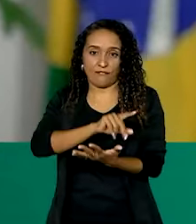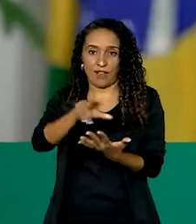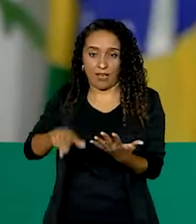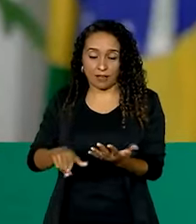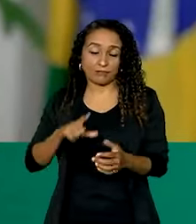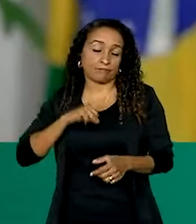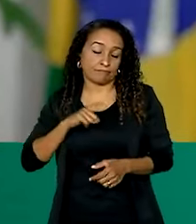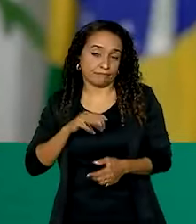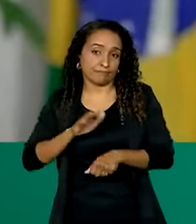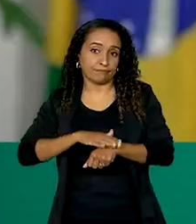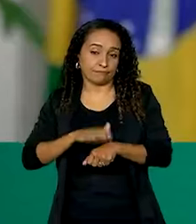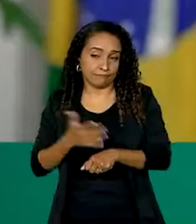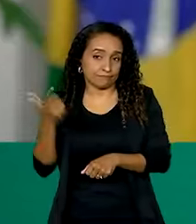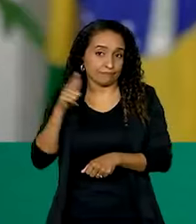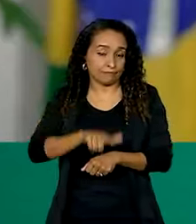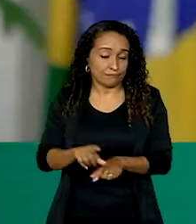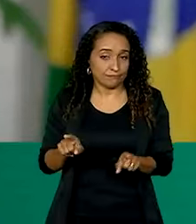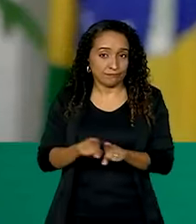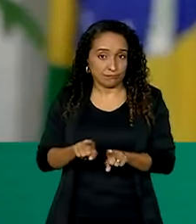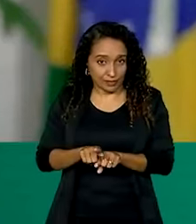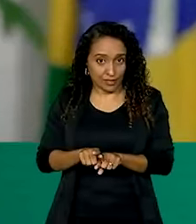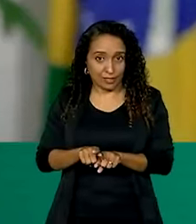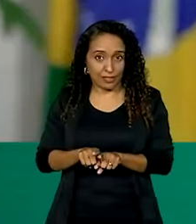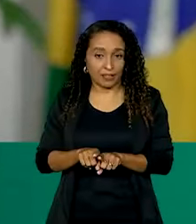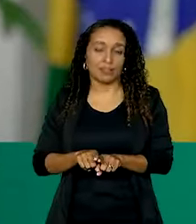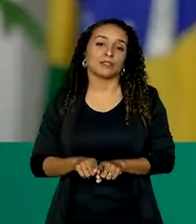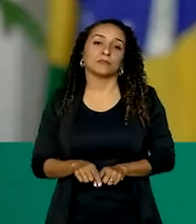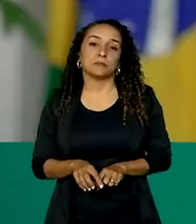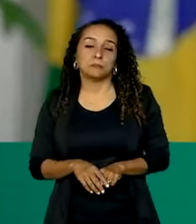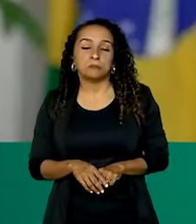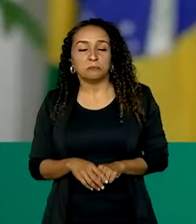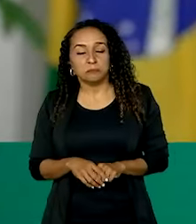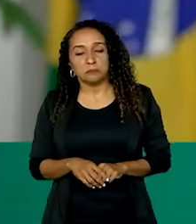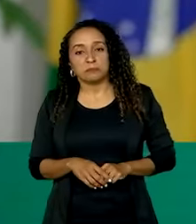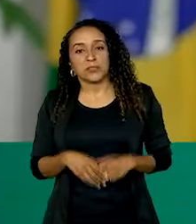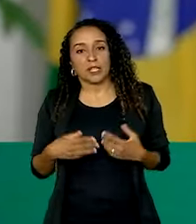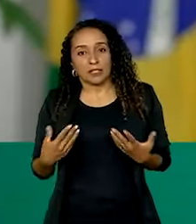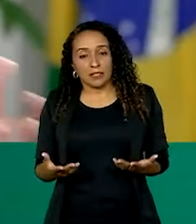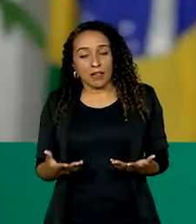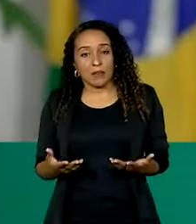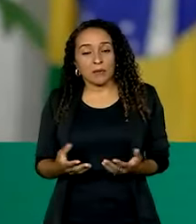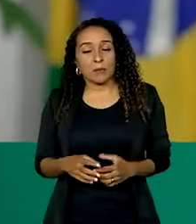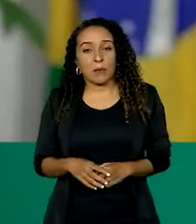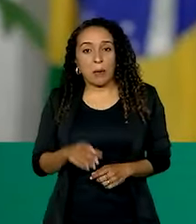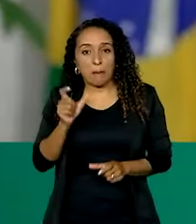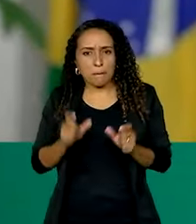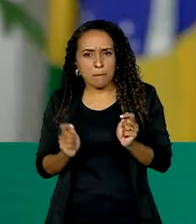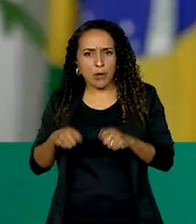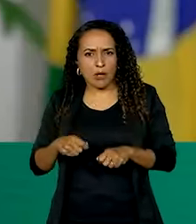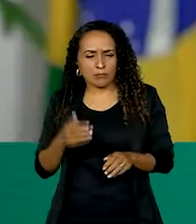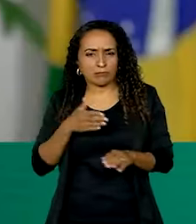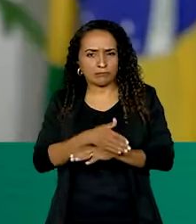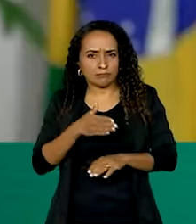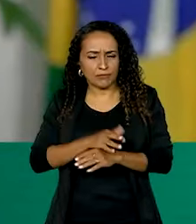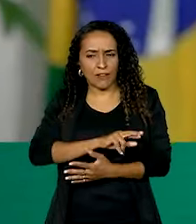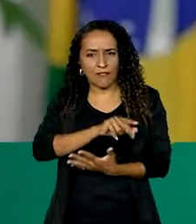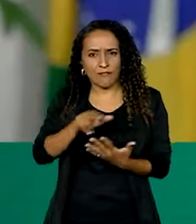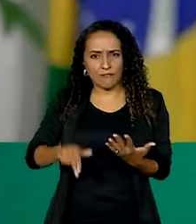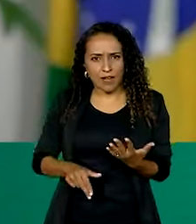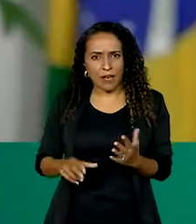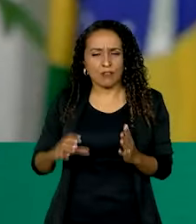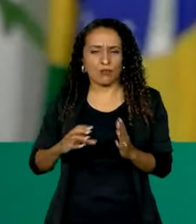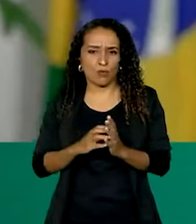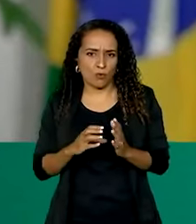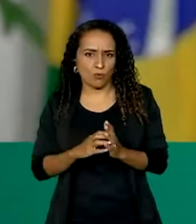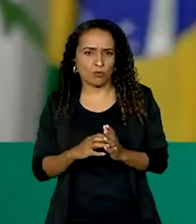ganho de tempo, um ganho de gasto realmente para a pessoa. Então, com isso, ela pode ter acesso a vários concursos, vai melhorar um